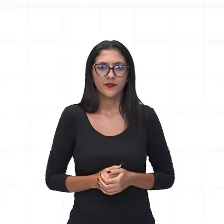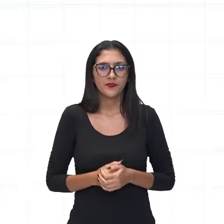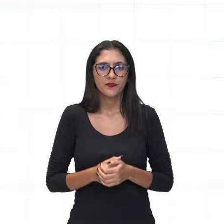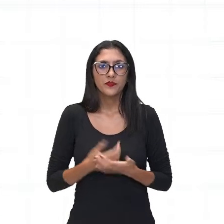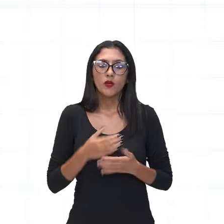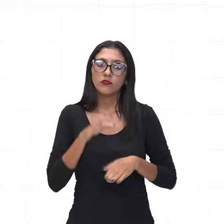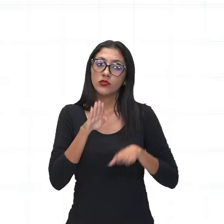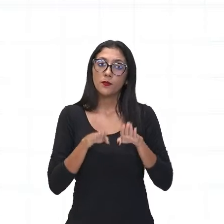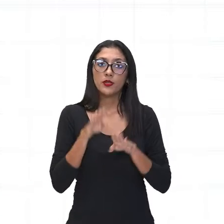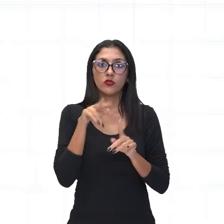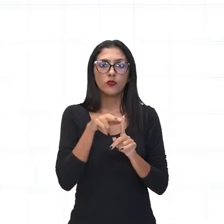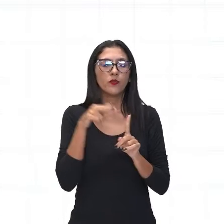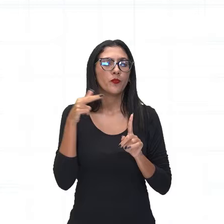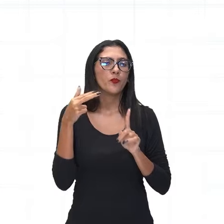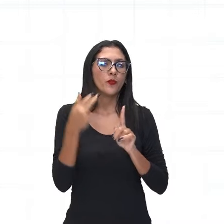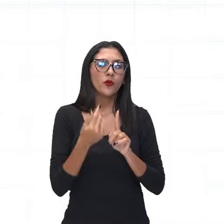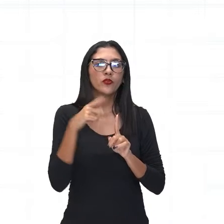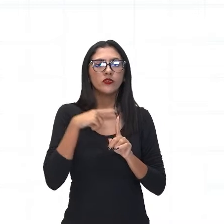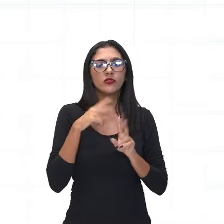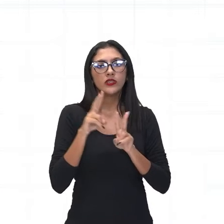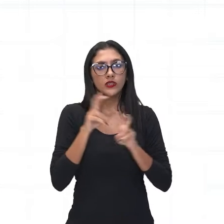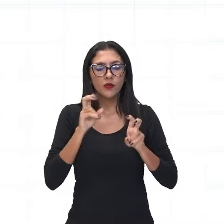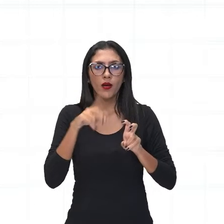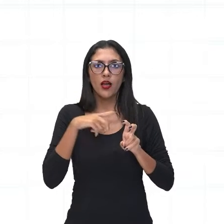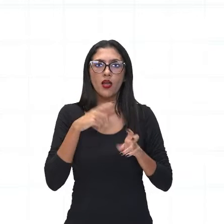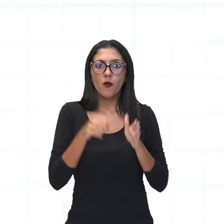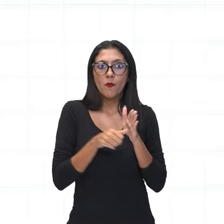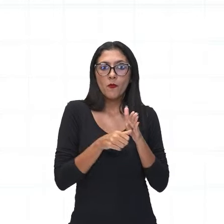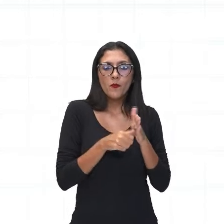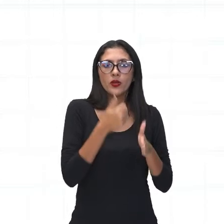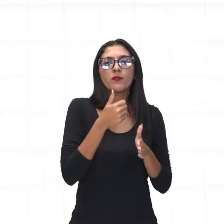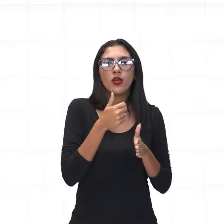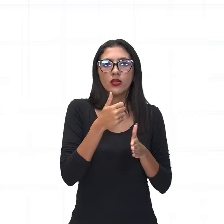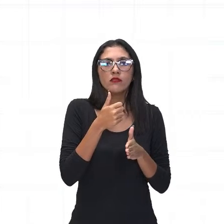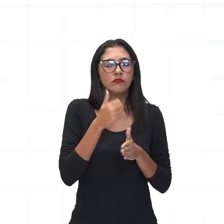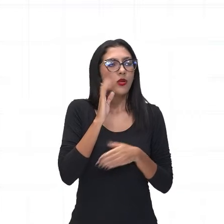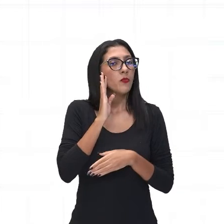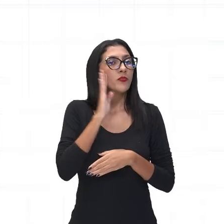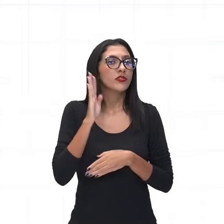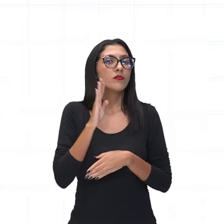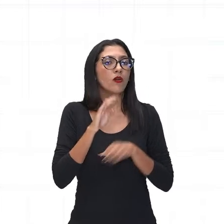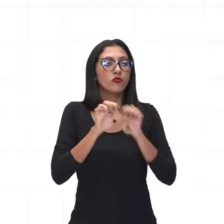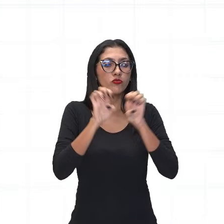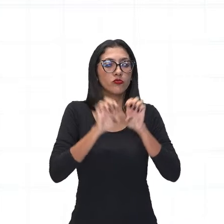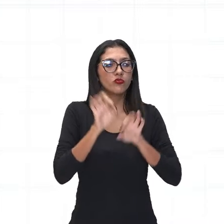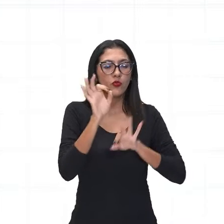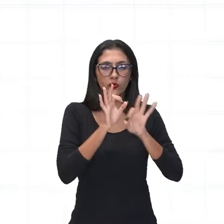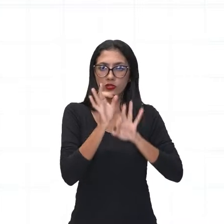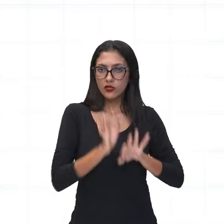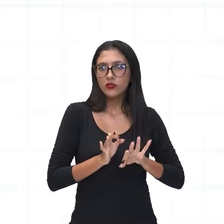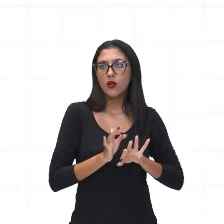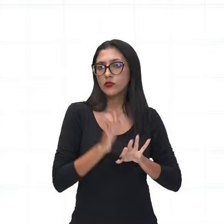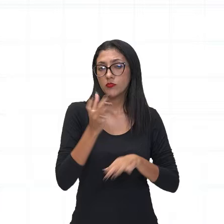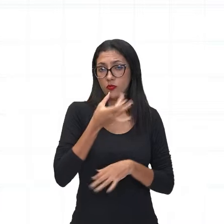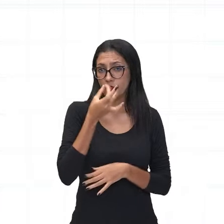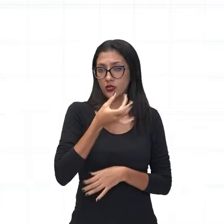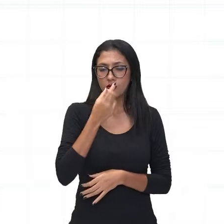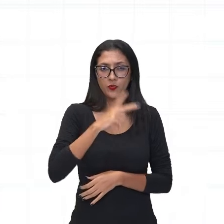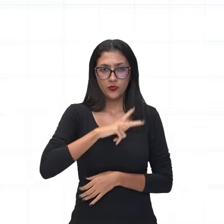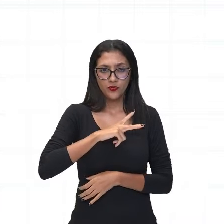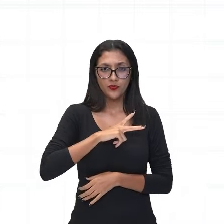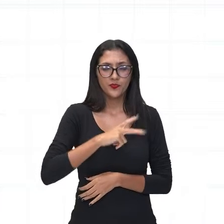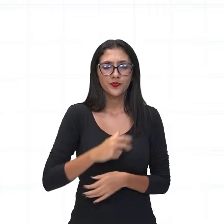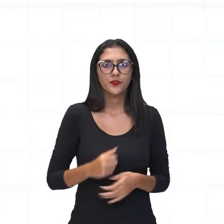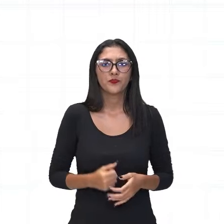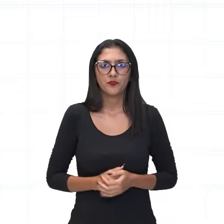de adoção de um ponto de vista é o primeiro passo para marcar um posicionamento, certo? Toda vez que eu adoto